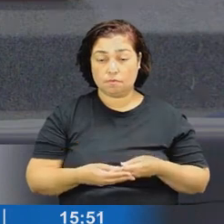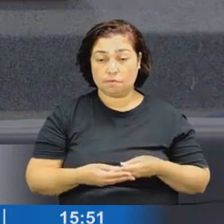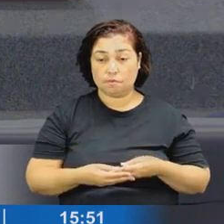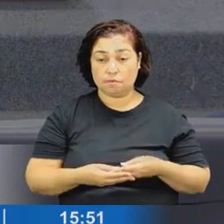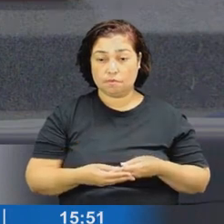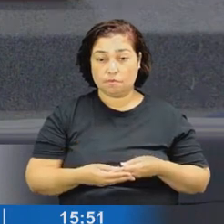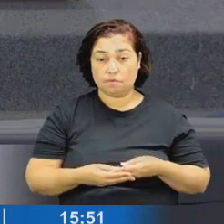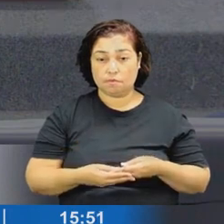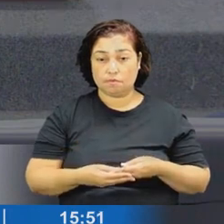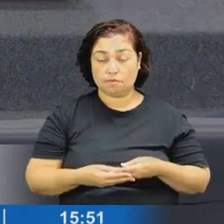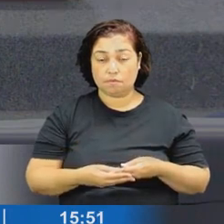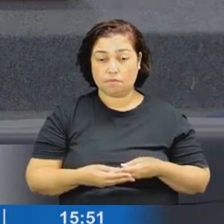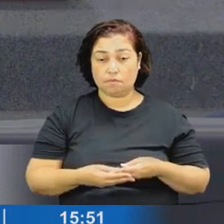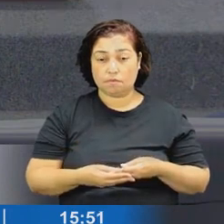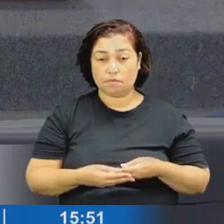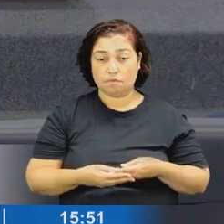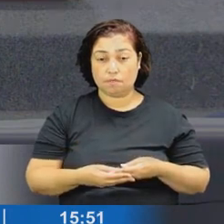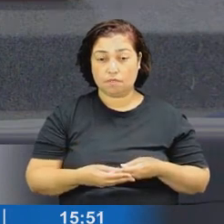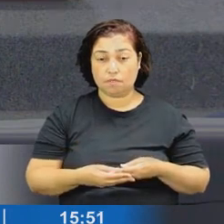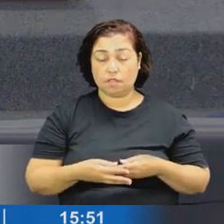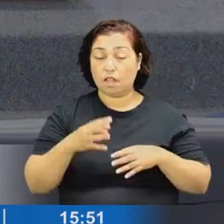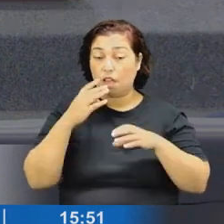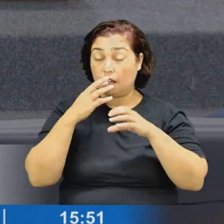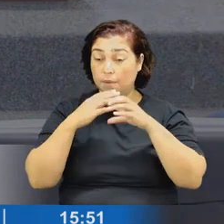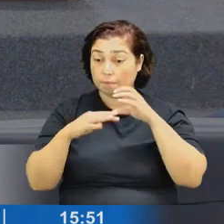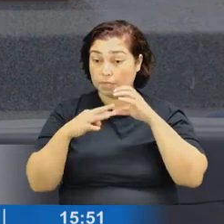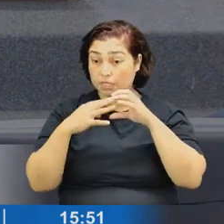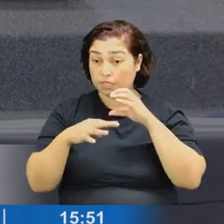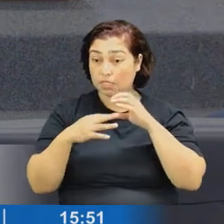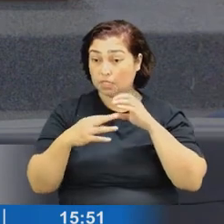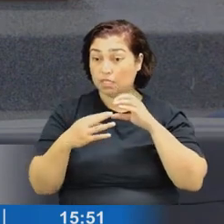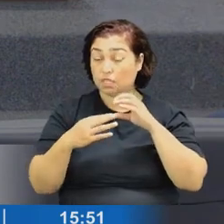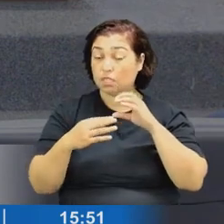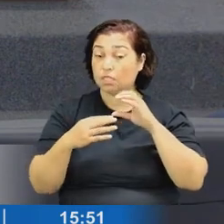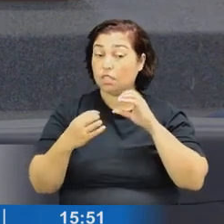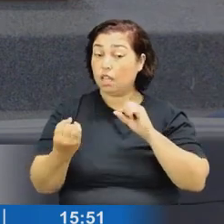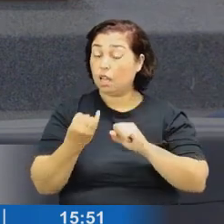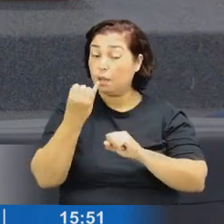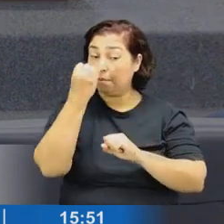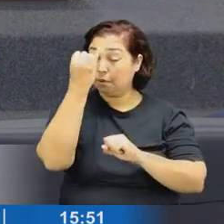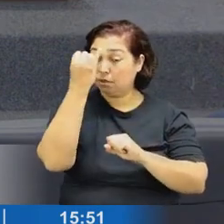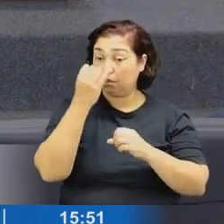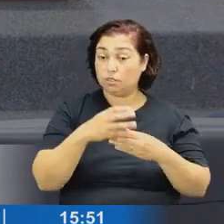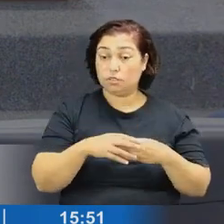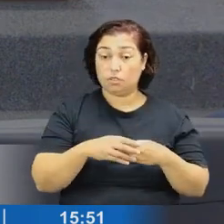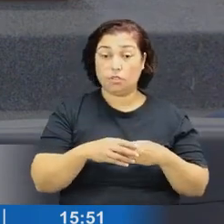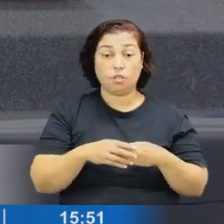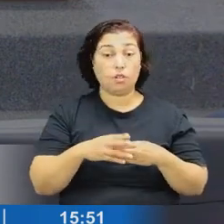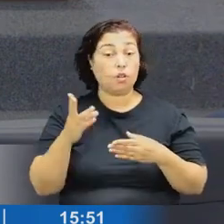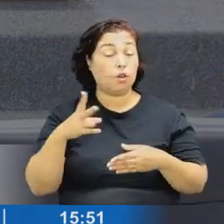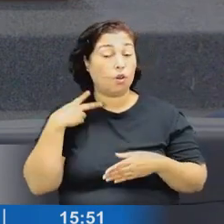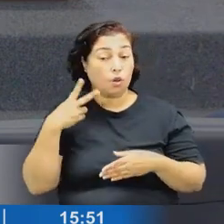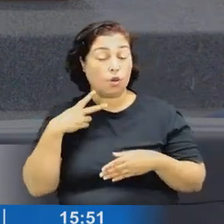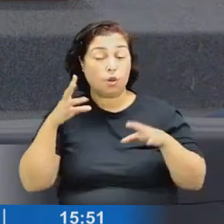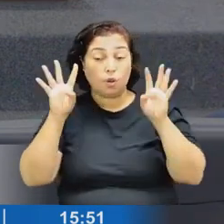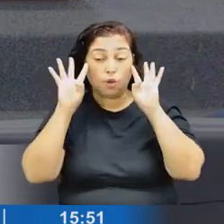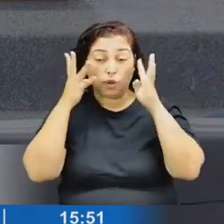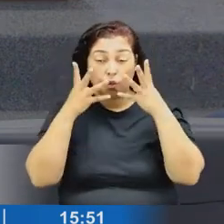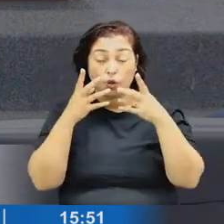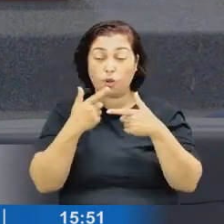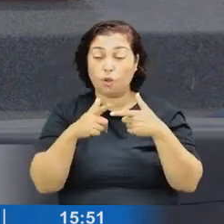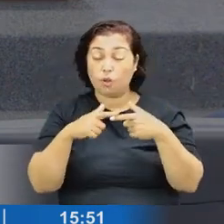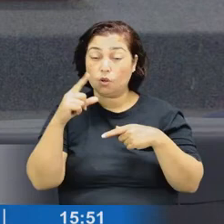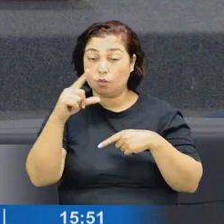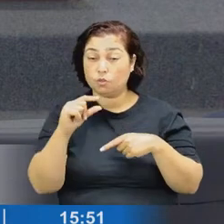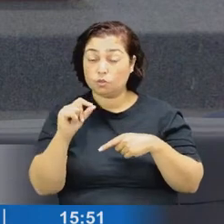é a mensagem tem que sobressair depende tudo mesmo que você que o vereador vai resolver problemas que são menos importantes